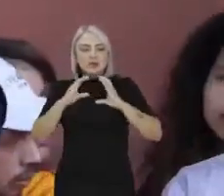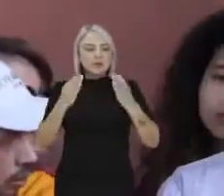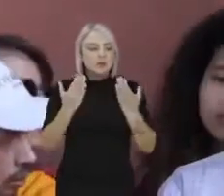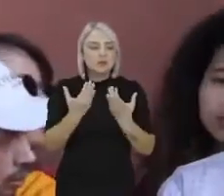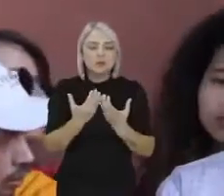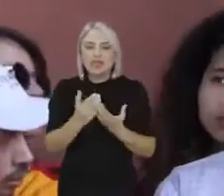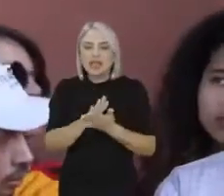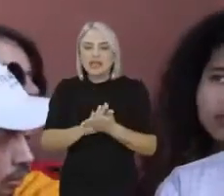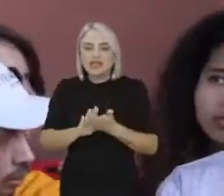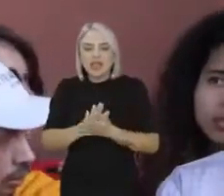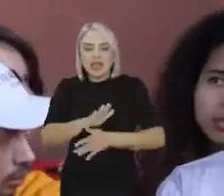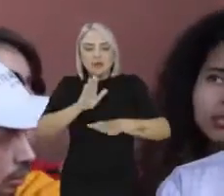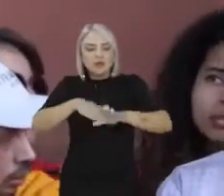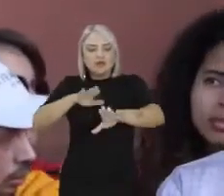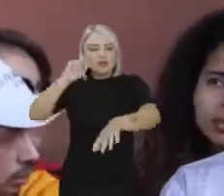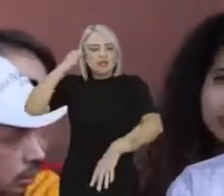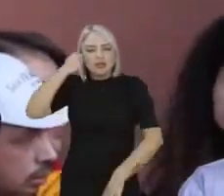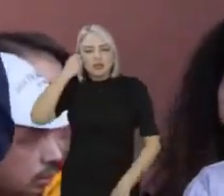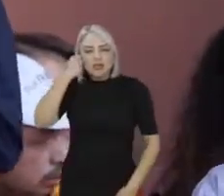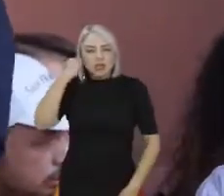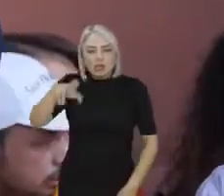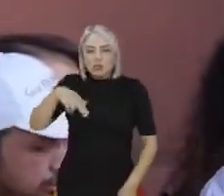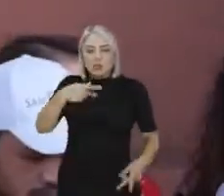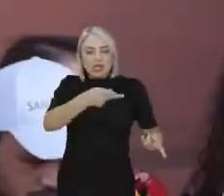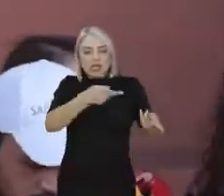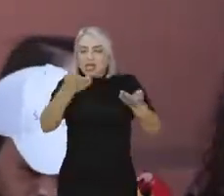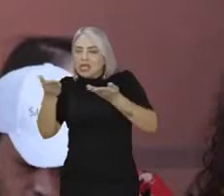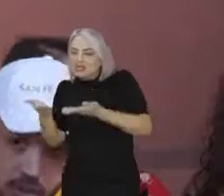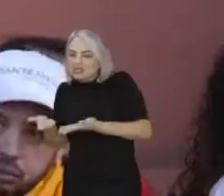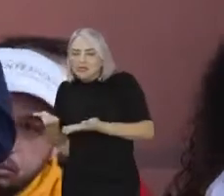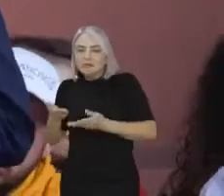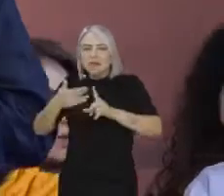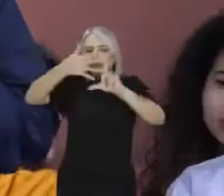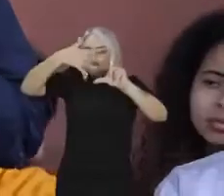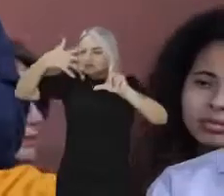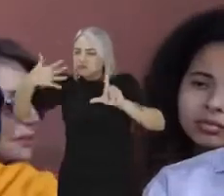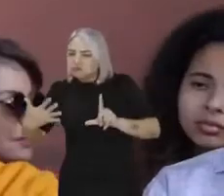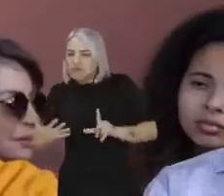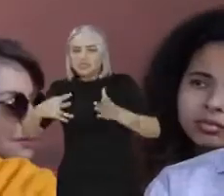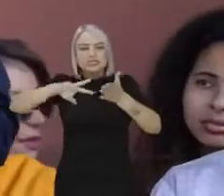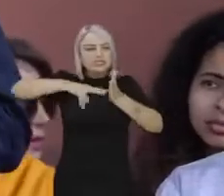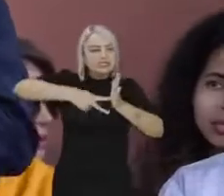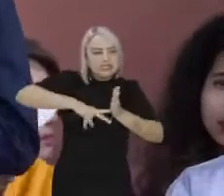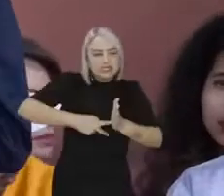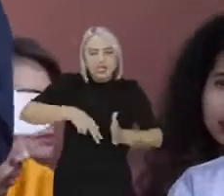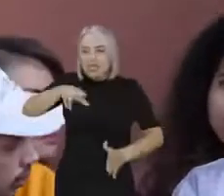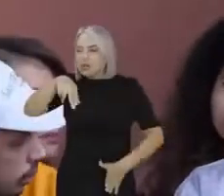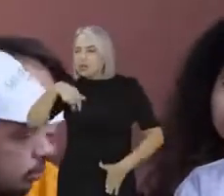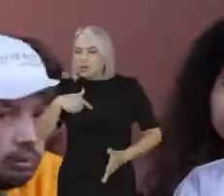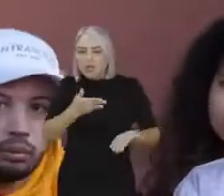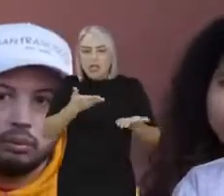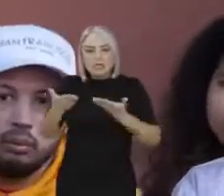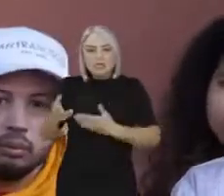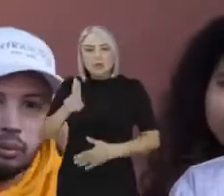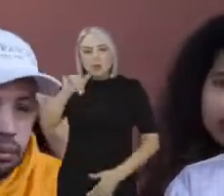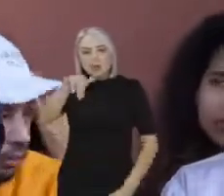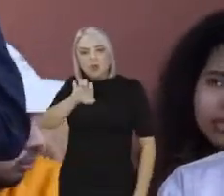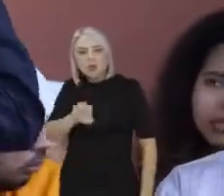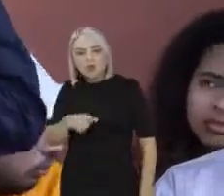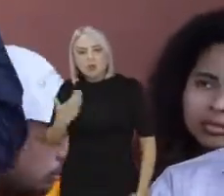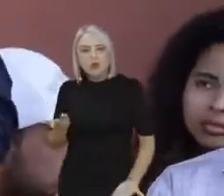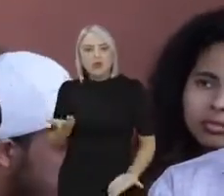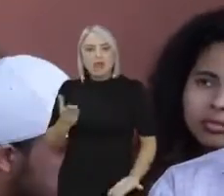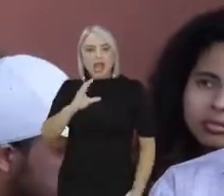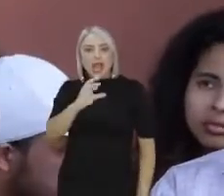negro. Nunca recebeu o LGBT. Nunca recebeu o sindicato. Nunca recebeu a UNE. Nunca recebeu a CUT. Nunca